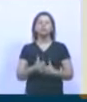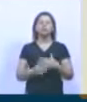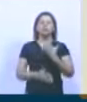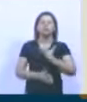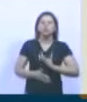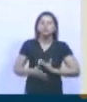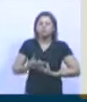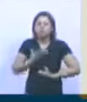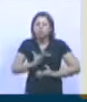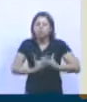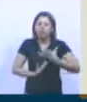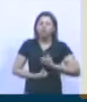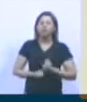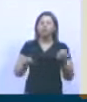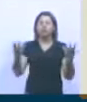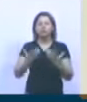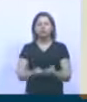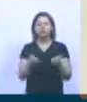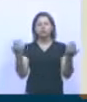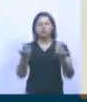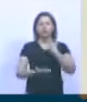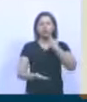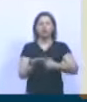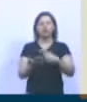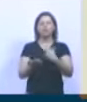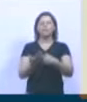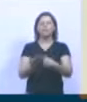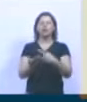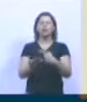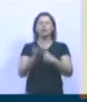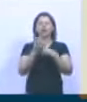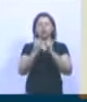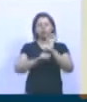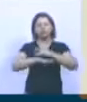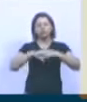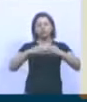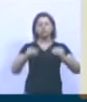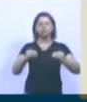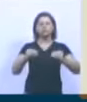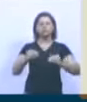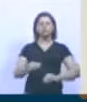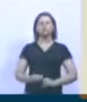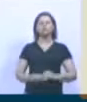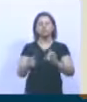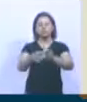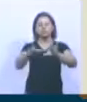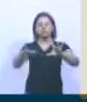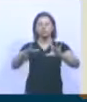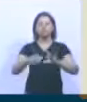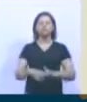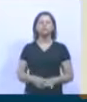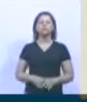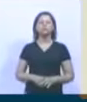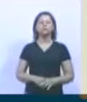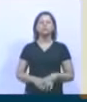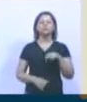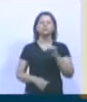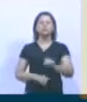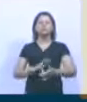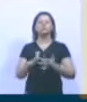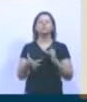sentimentos. Então receba agora o selo desta cura dessa libertação que o